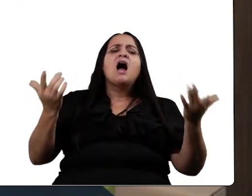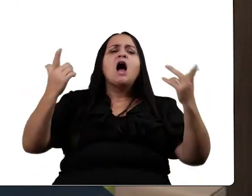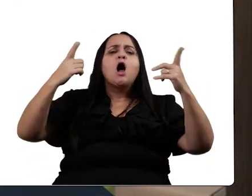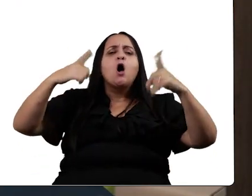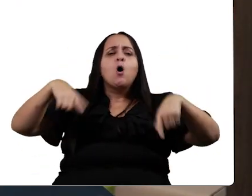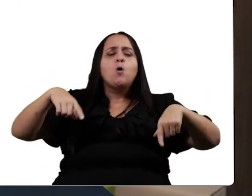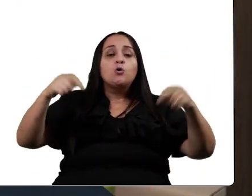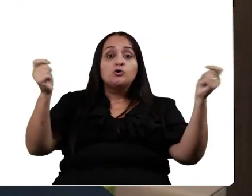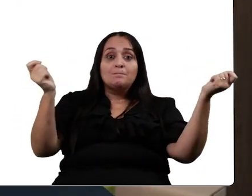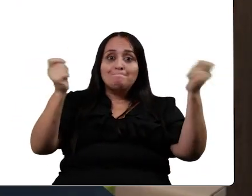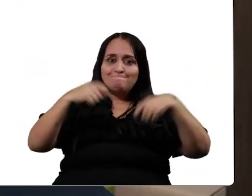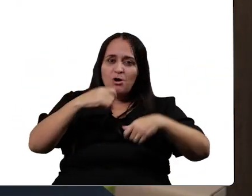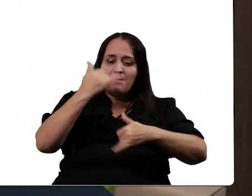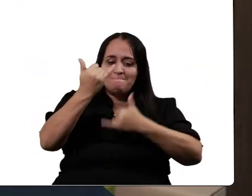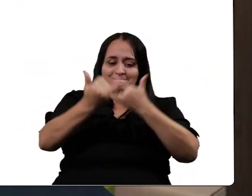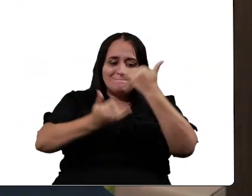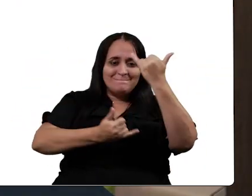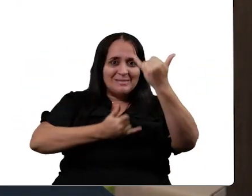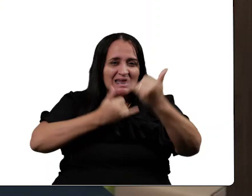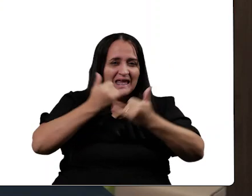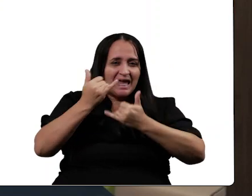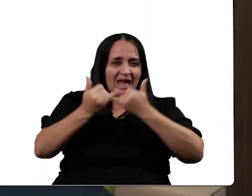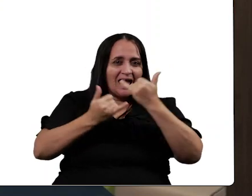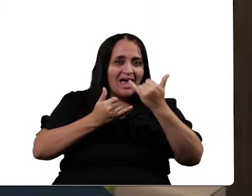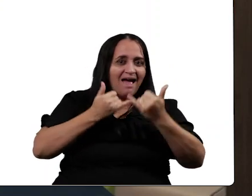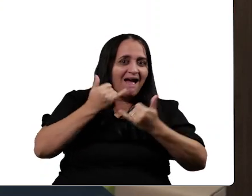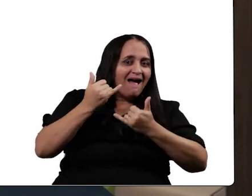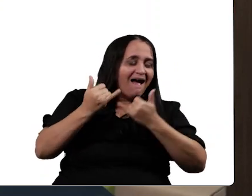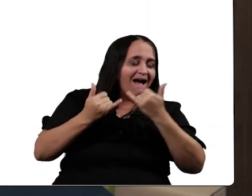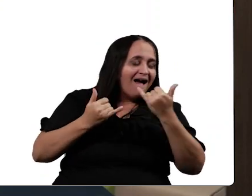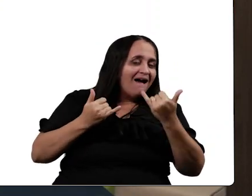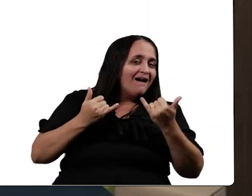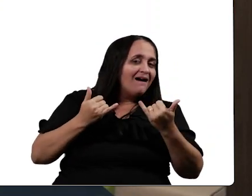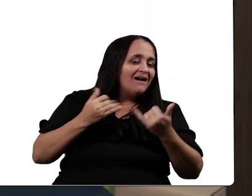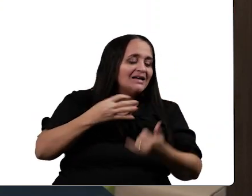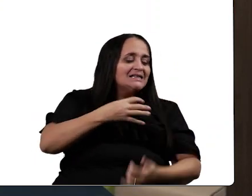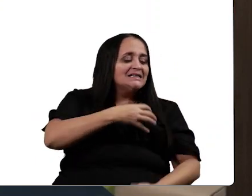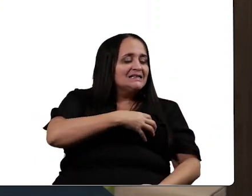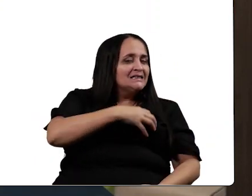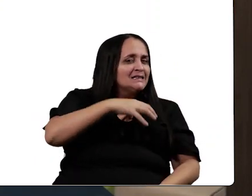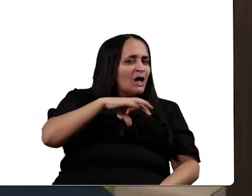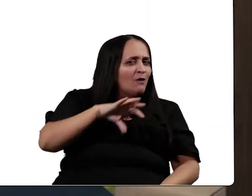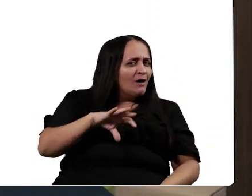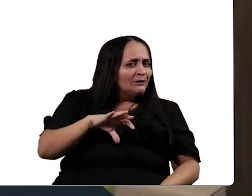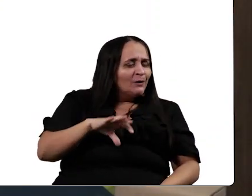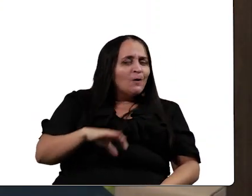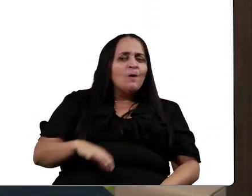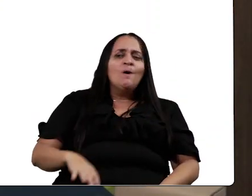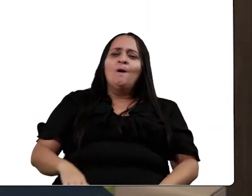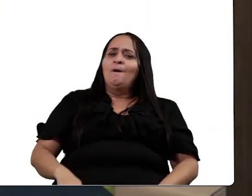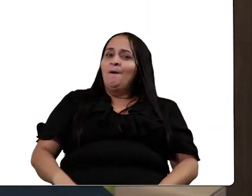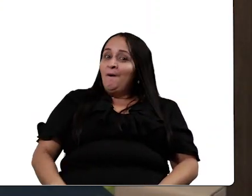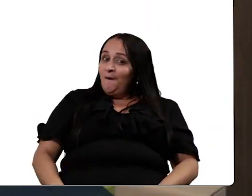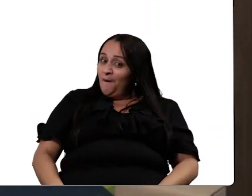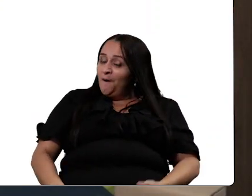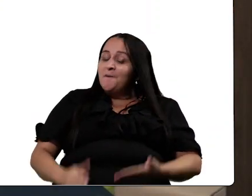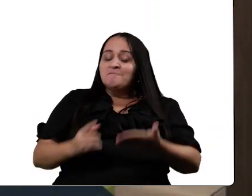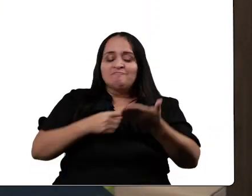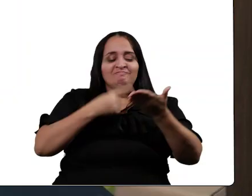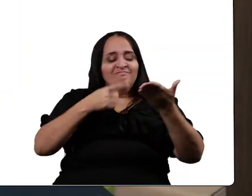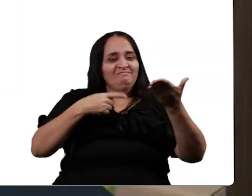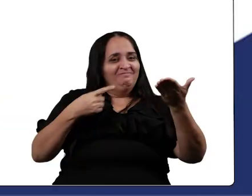Salvador? Já parou para pensar? E olha que os cadernos Nossa Rede me ajudaram muito nisso,